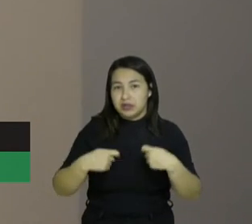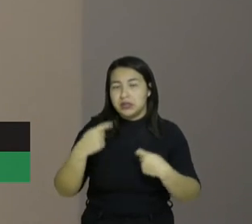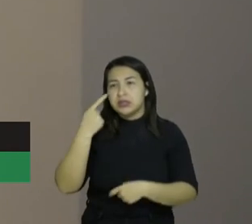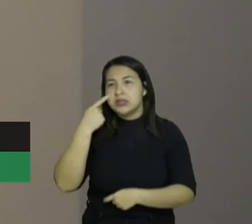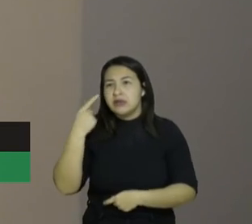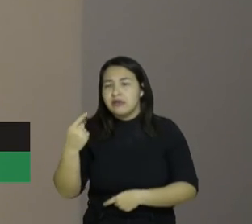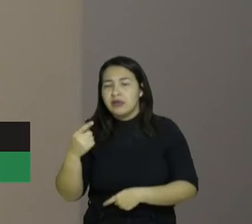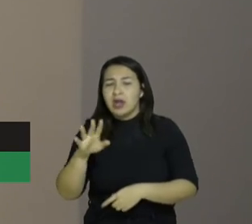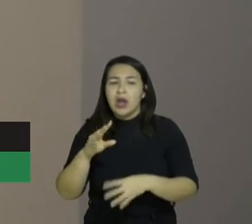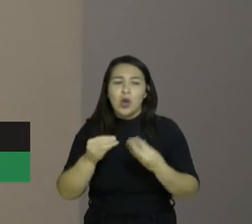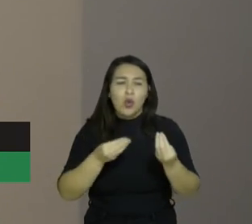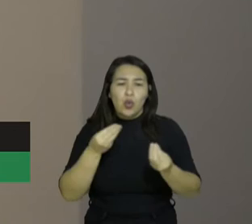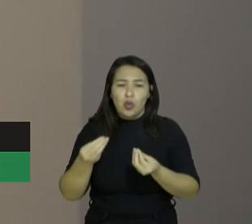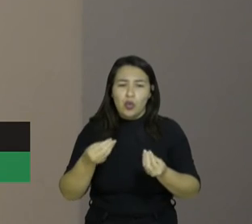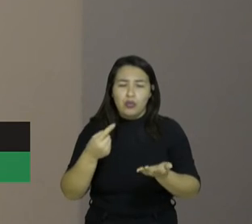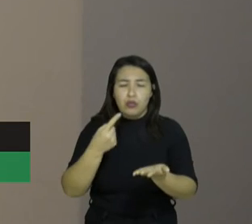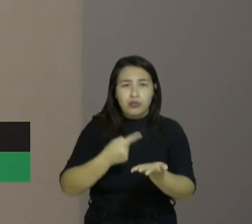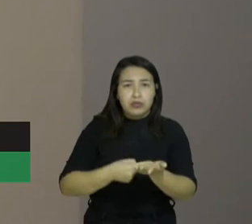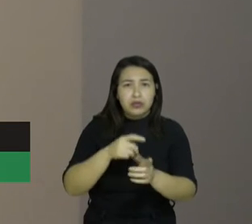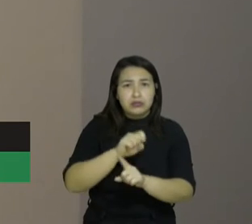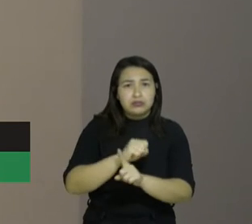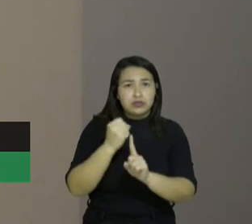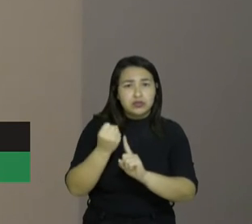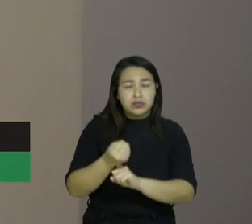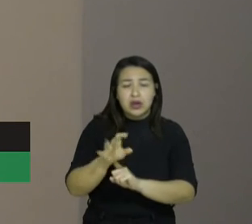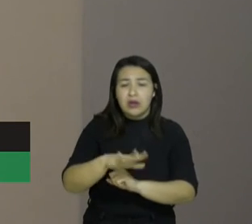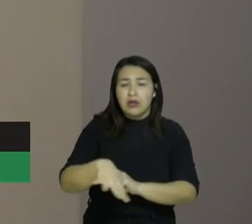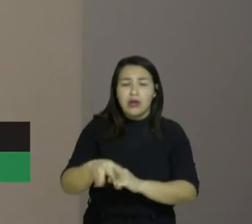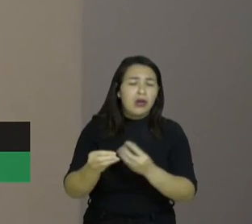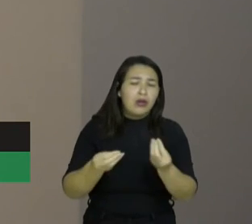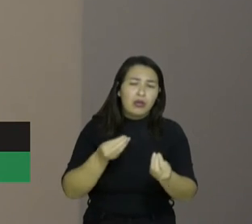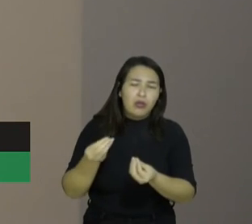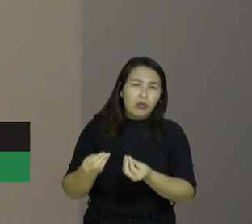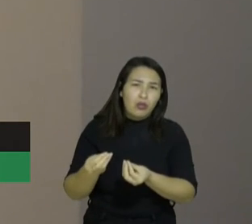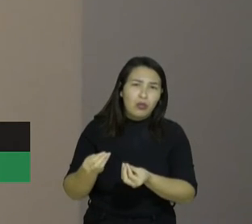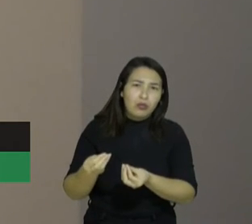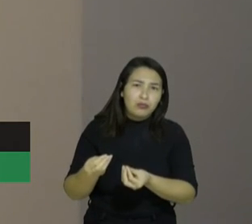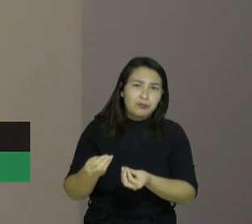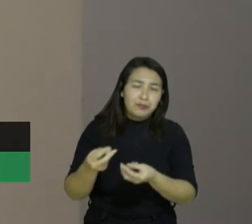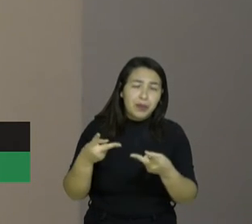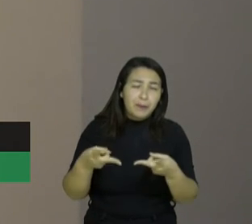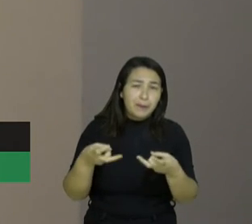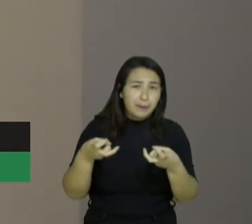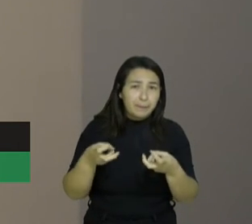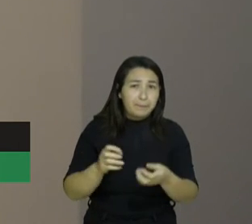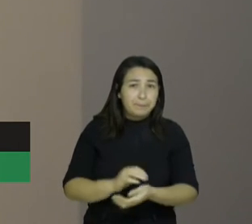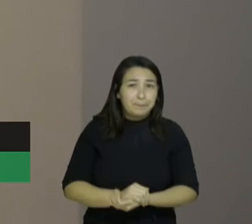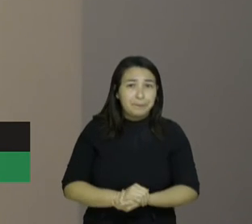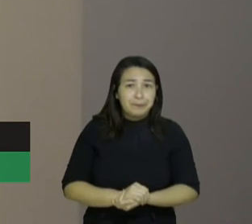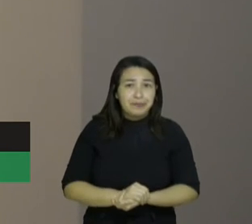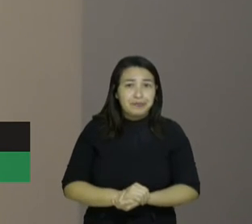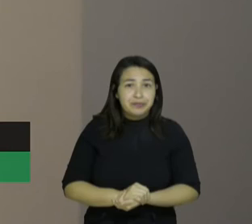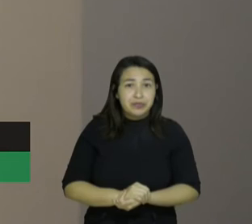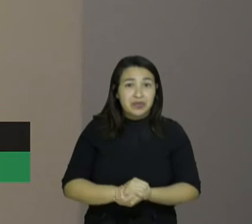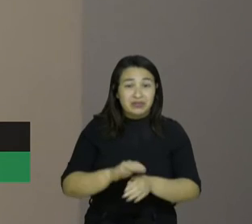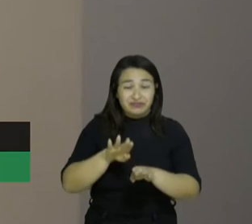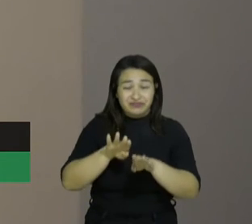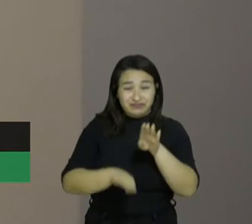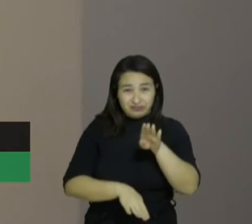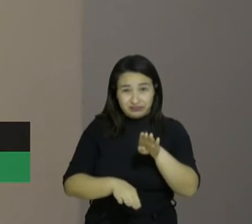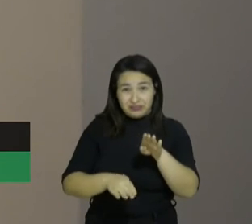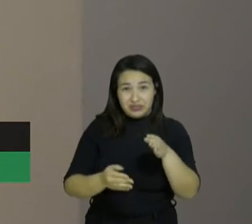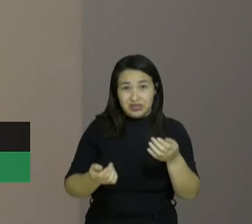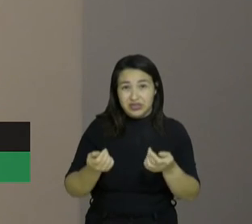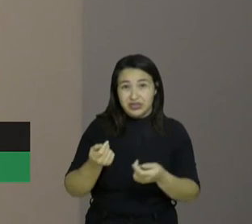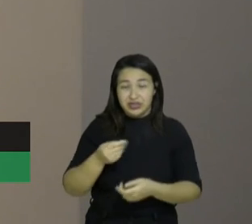tratado o crescimento económico não deve ser alcançado à da Equidade social a desigualdade de renda o